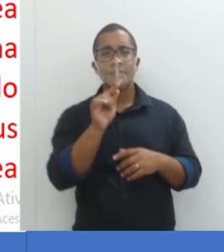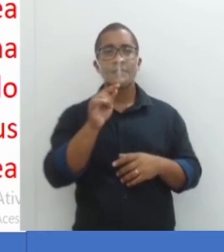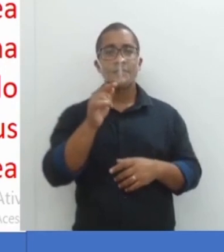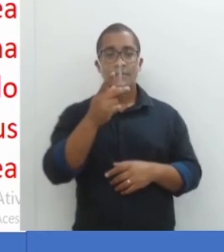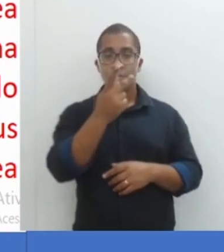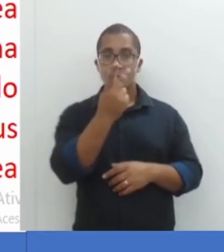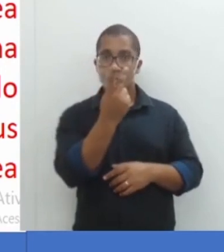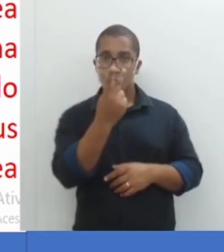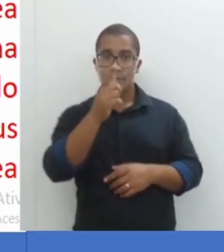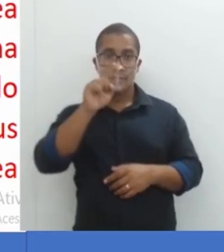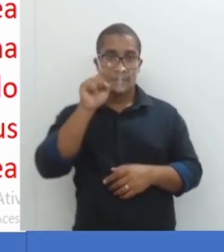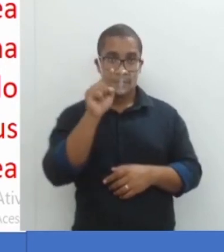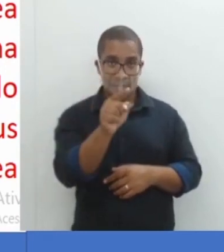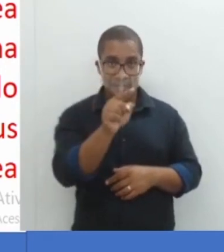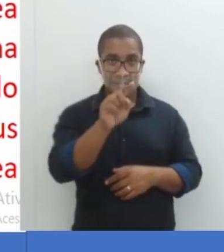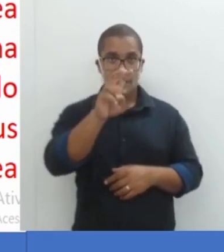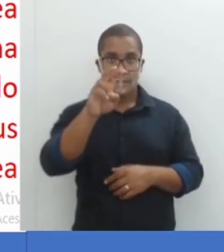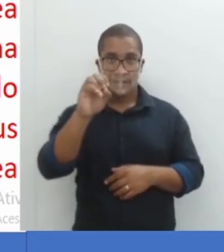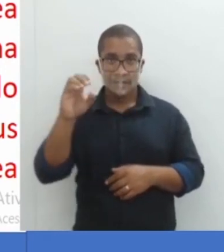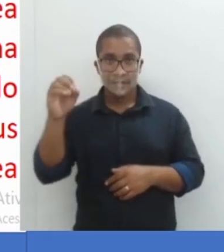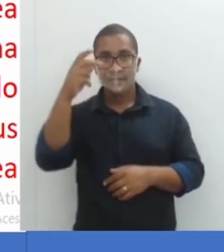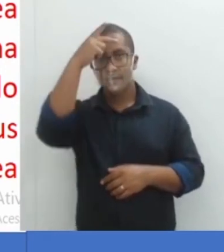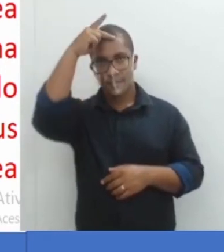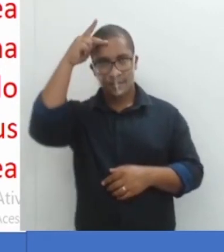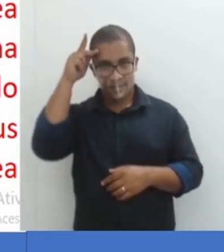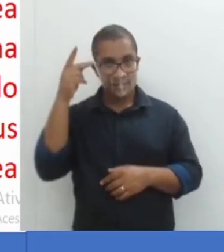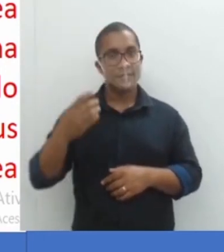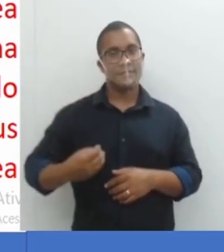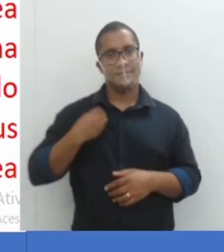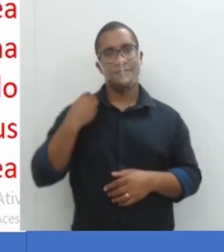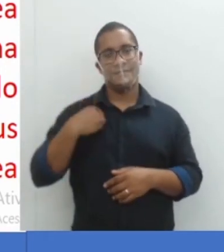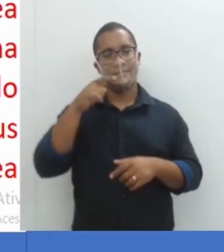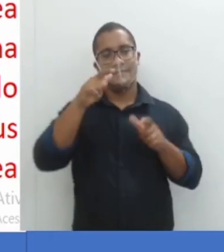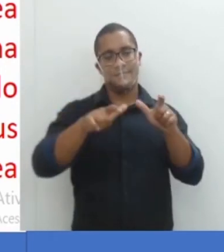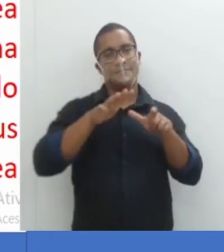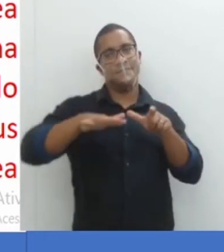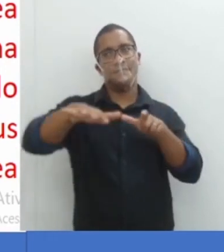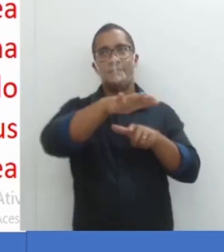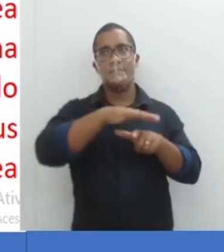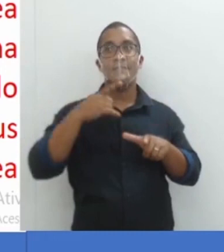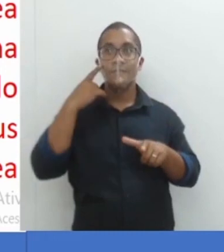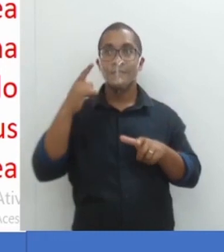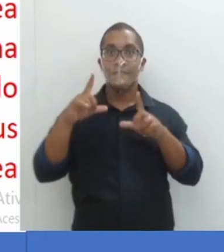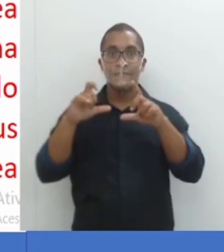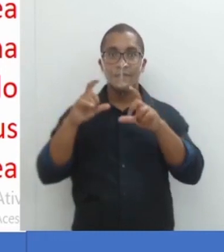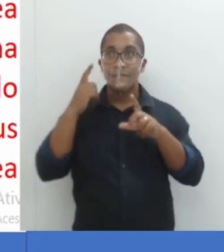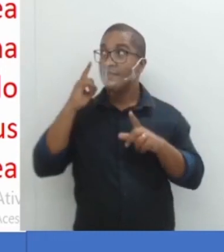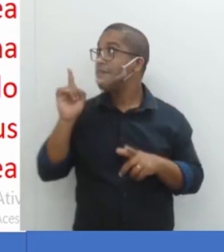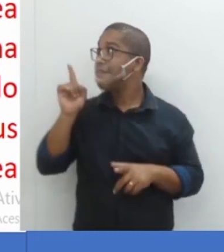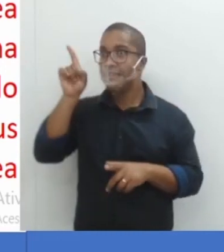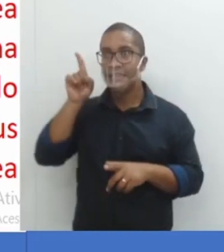2.500 pessoas vivendo nessa região. A primeira foto do slide que você está vendo na tela é do primeiro povo,